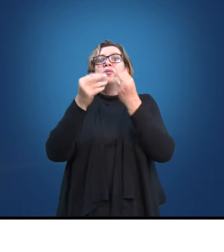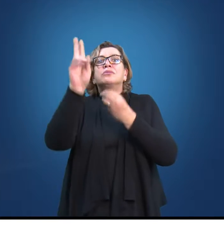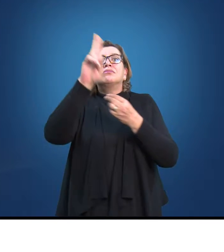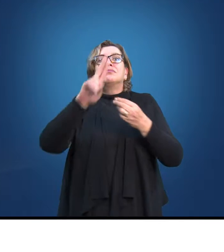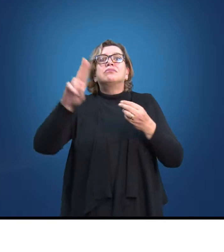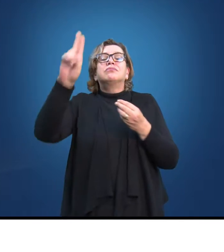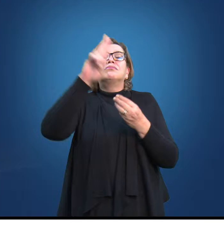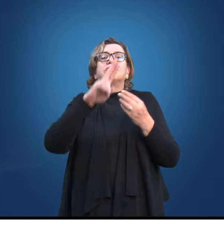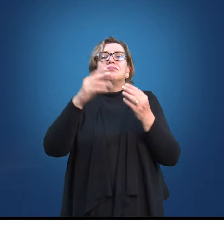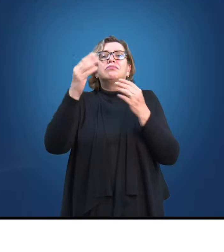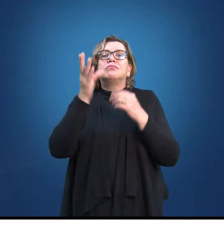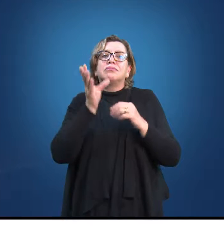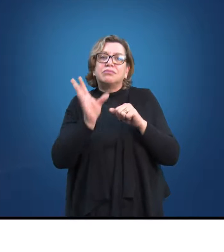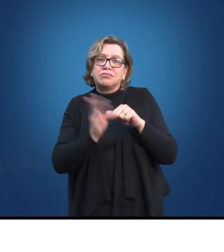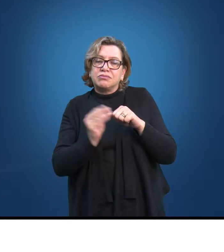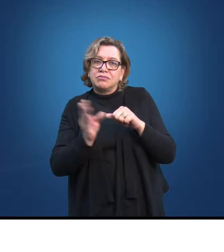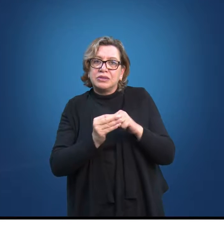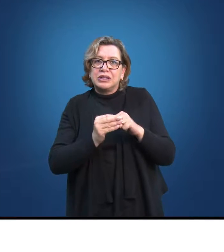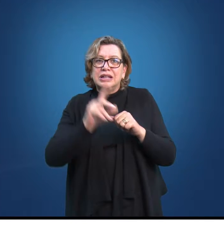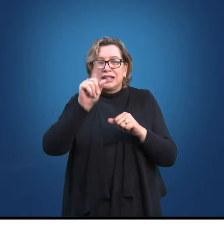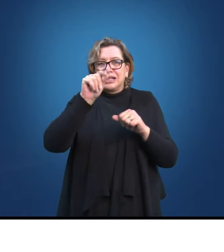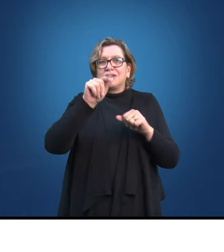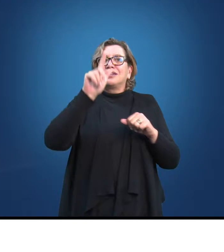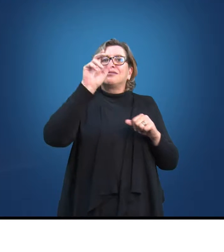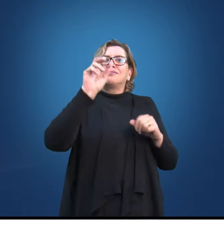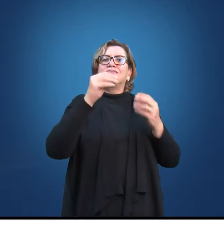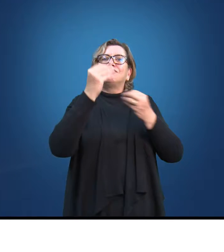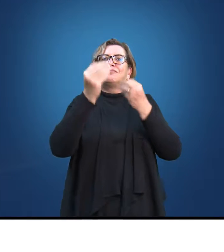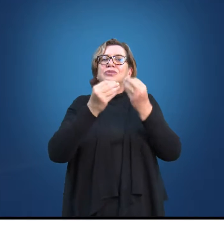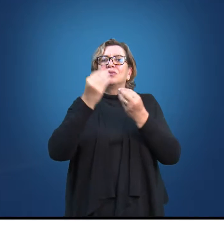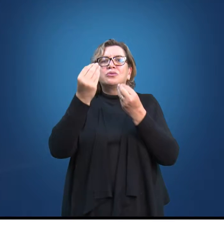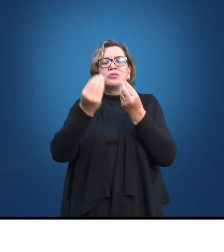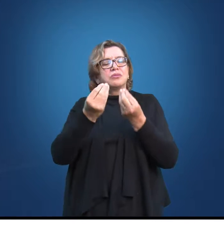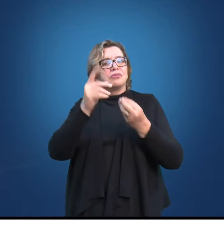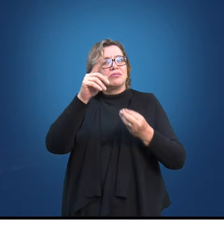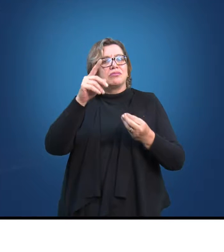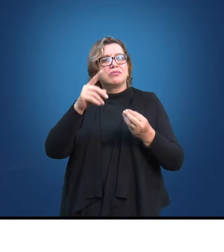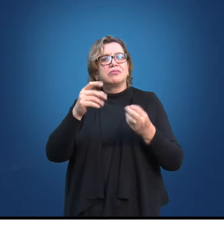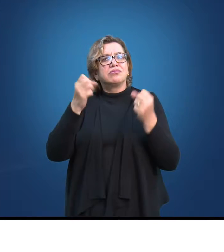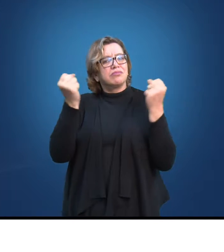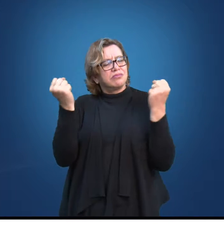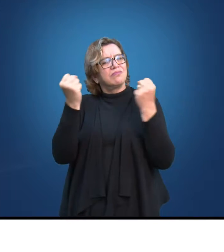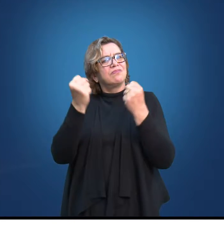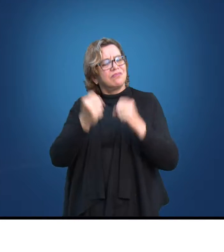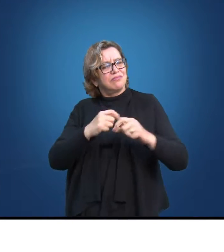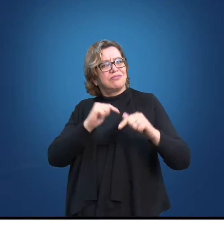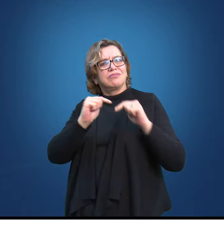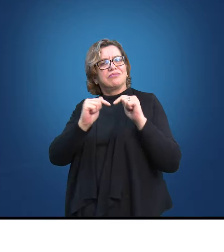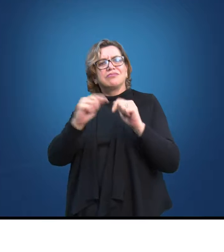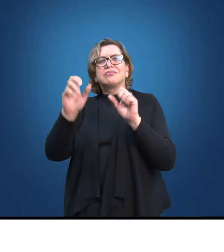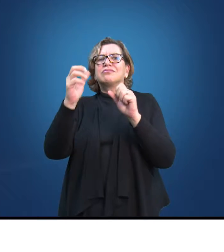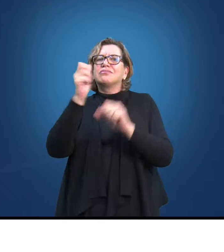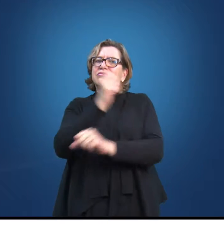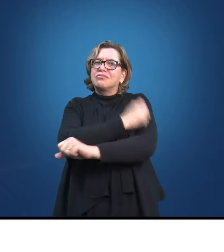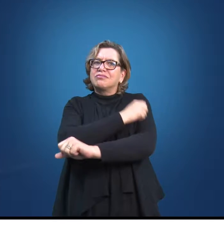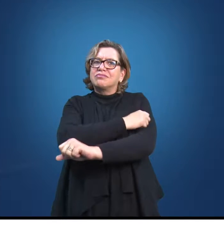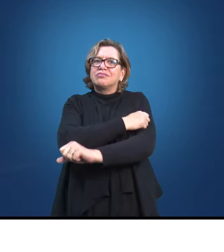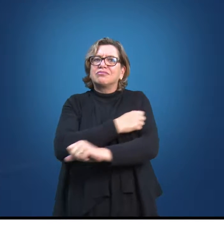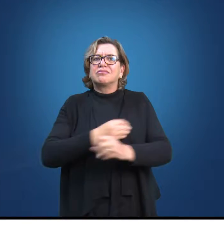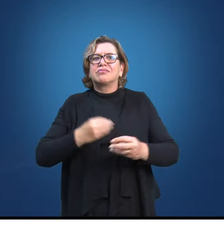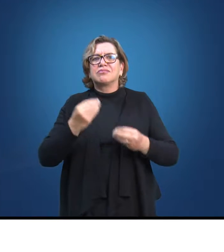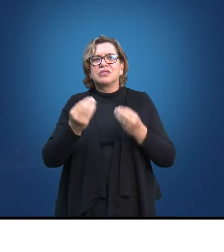é os que esses autores trabalham. E como que é possível, então, eu trabalhar com esses meus alunos de uma forma